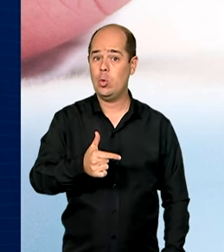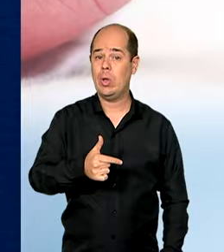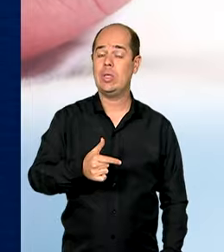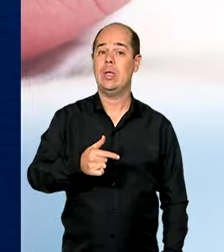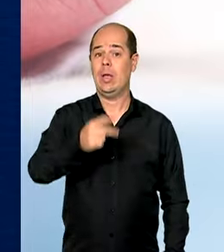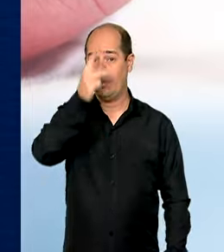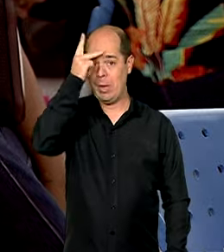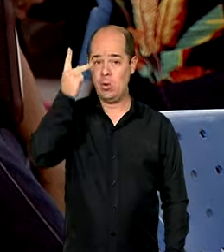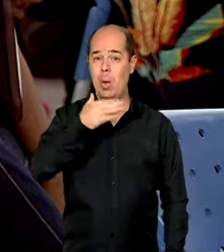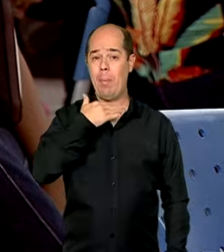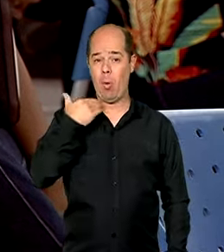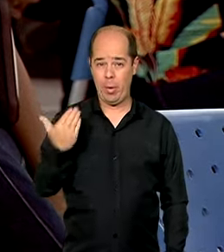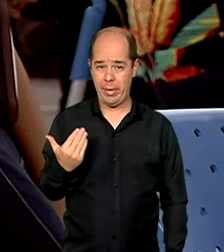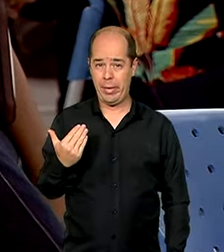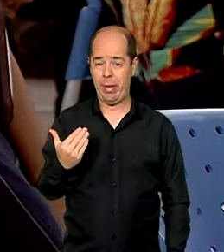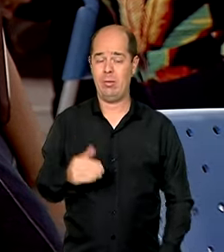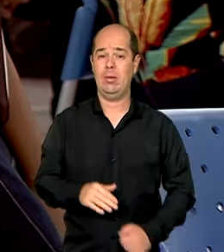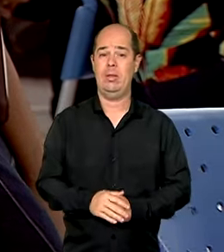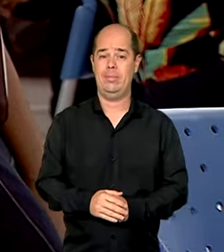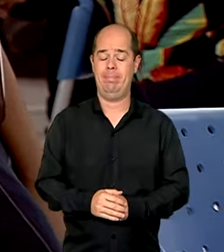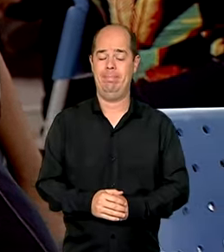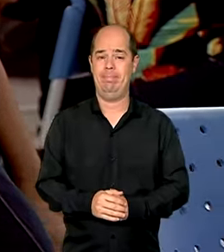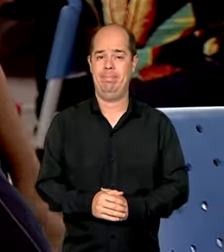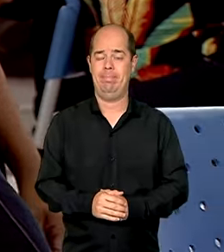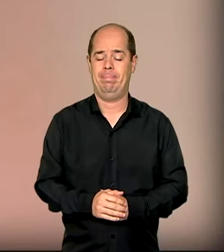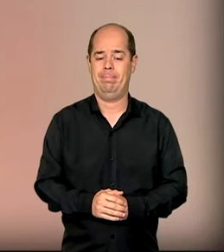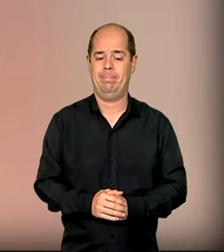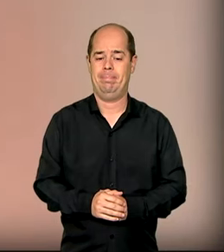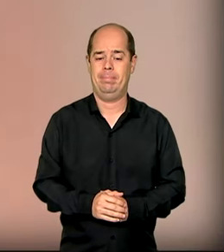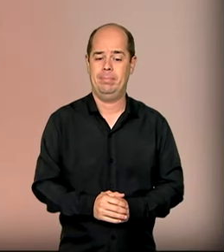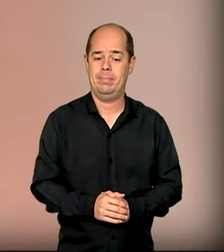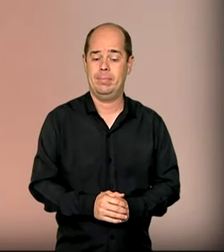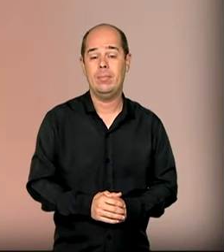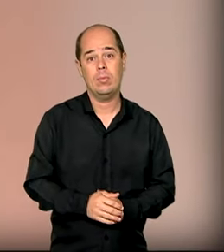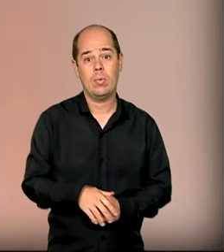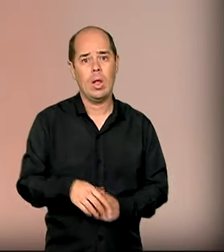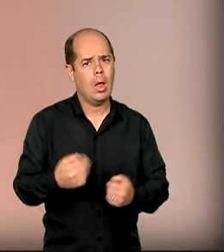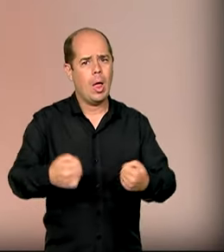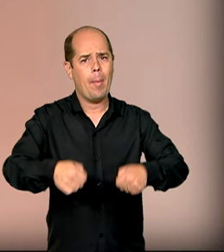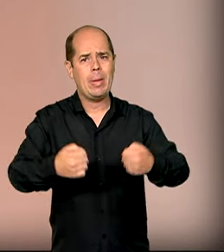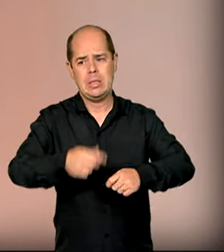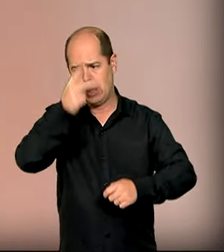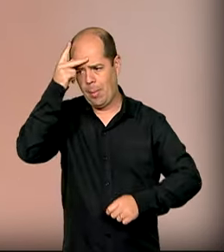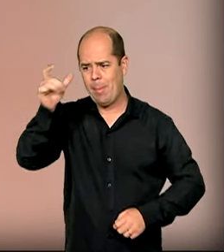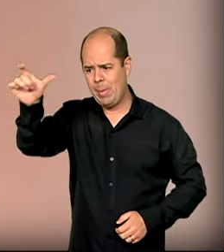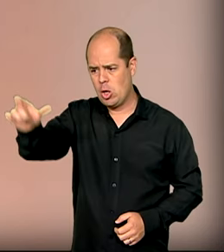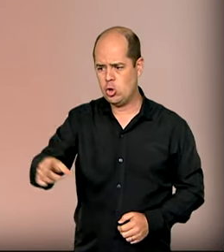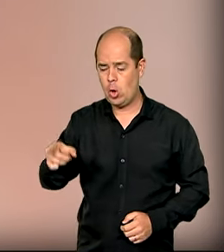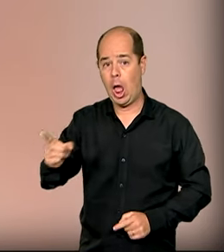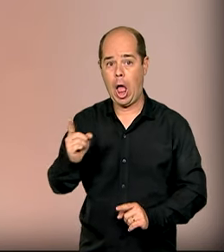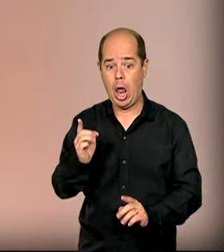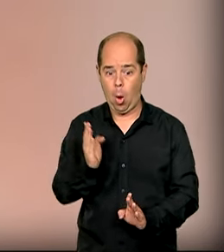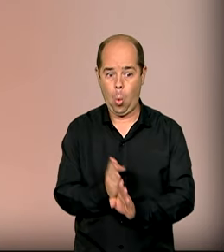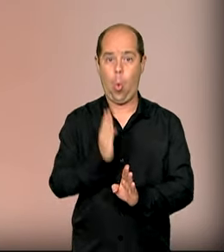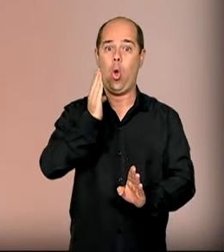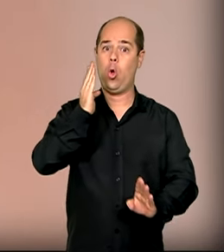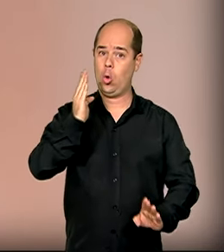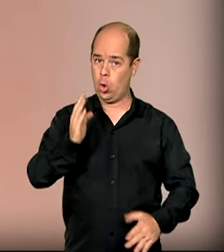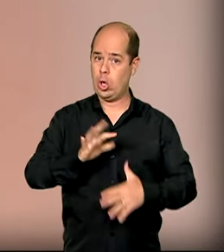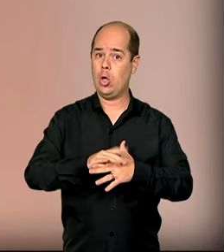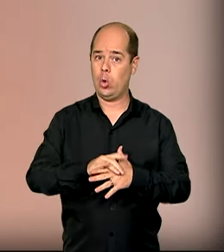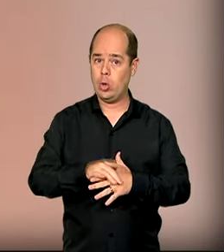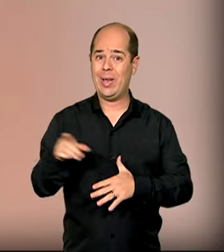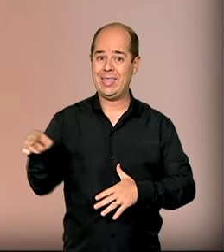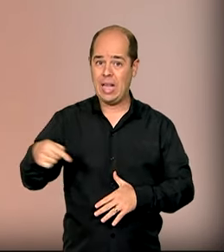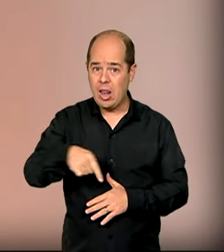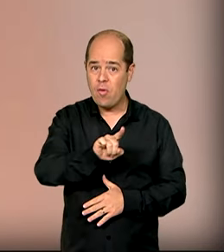mil doentes. Nós precisamos que essas pessoas diagnosticadas, elas tenham um acompanhamento com o hematologista,